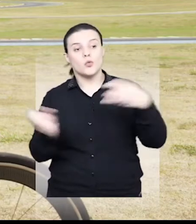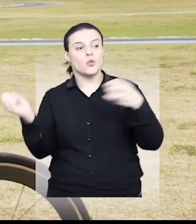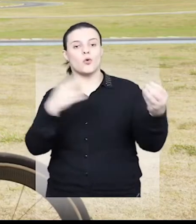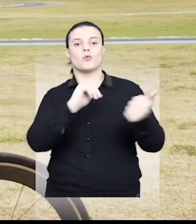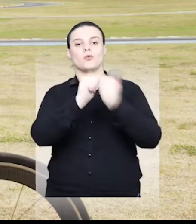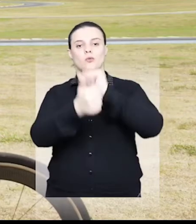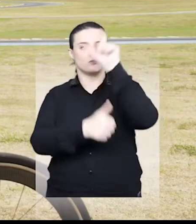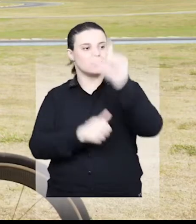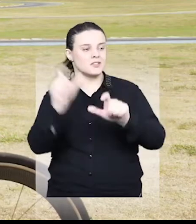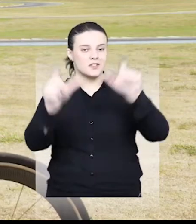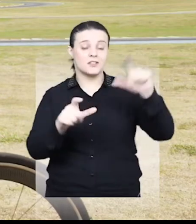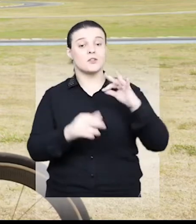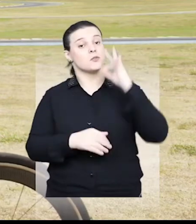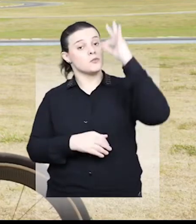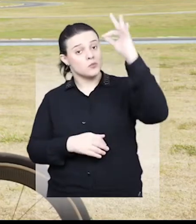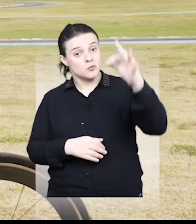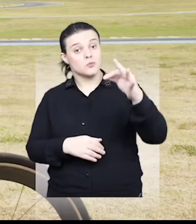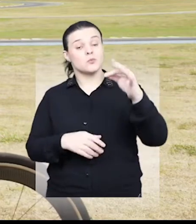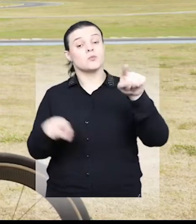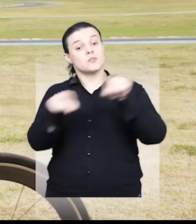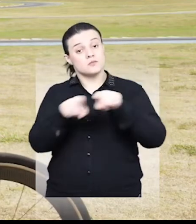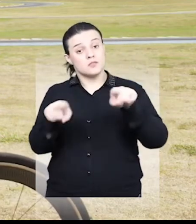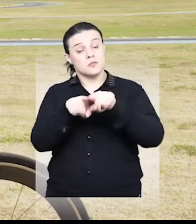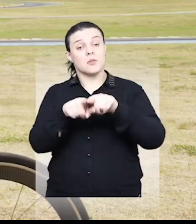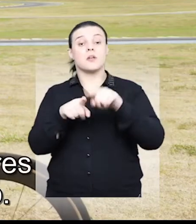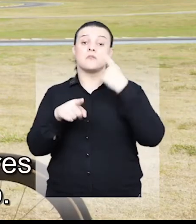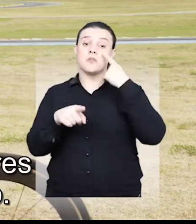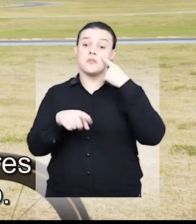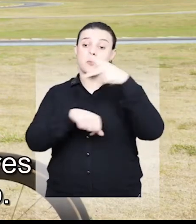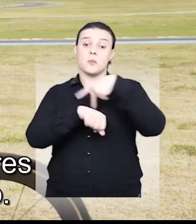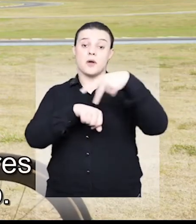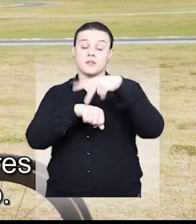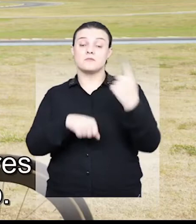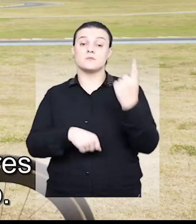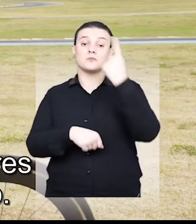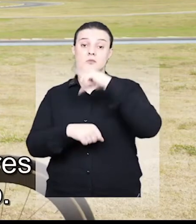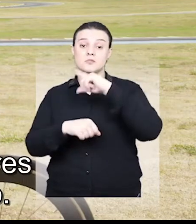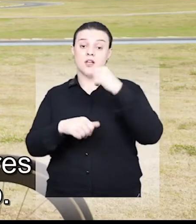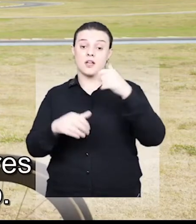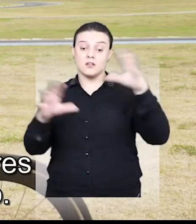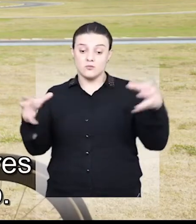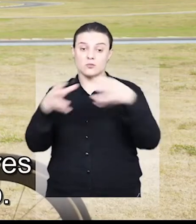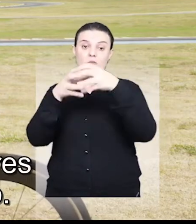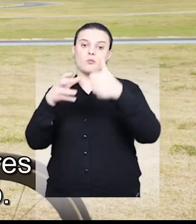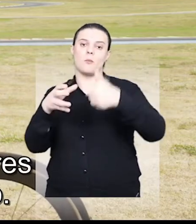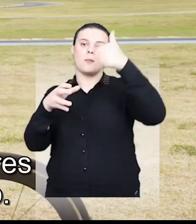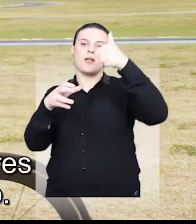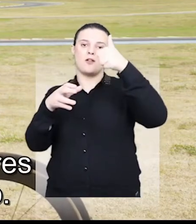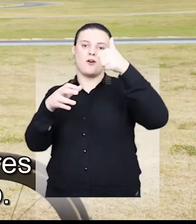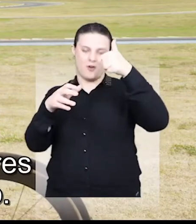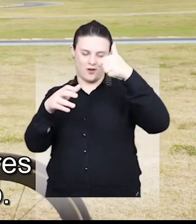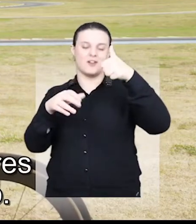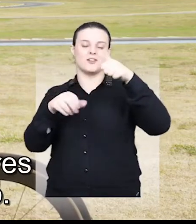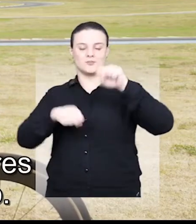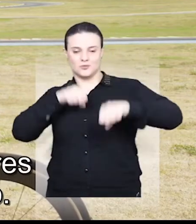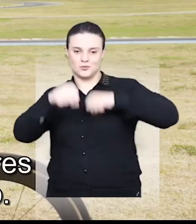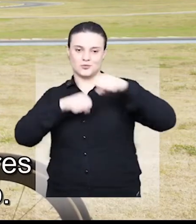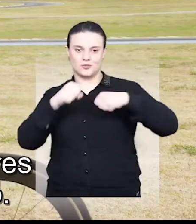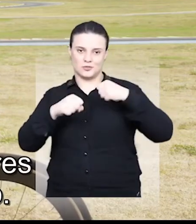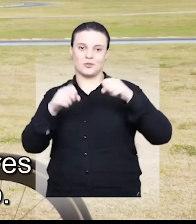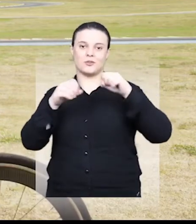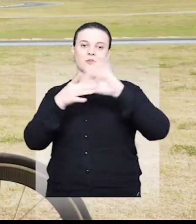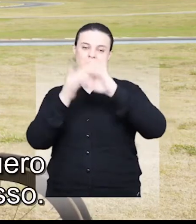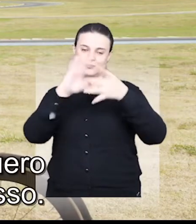novos atletas. E quem sabe no futuro, aí bem próximo, o nosso país esteja entre os melhores do mundo no